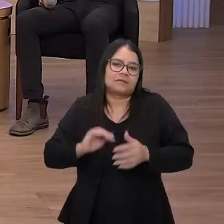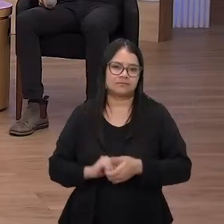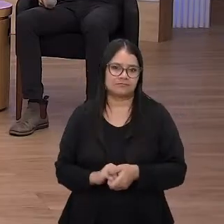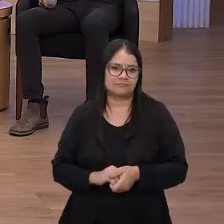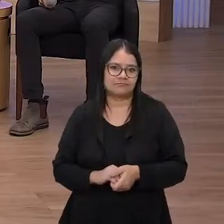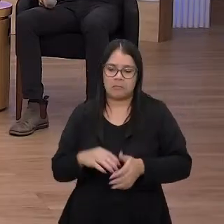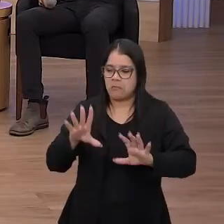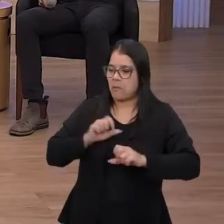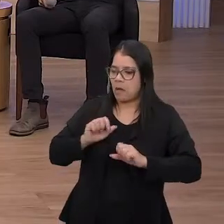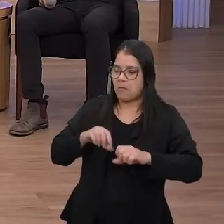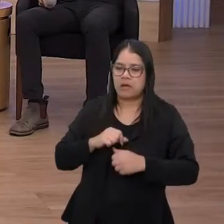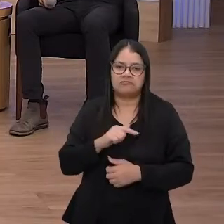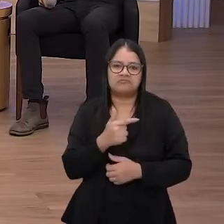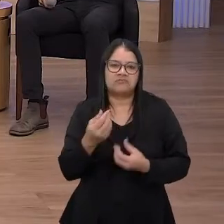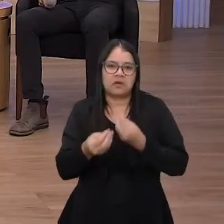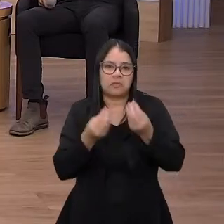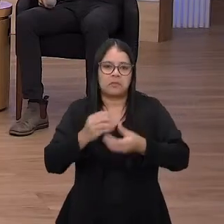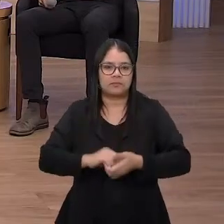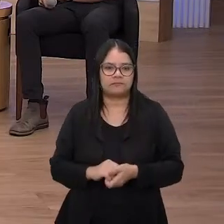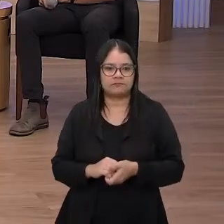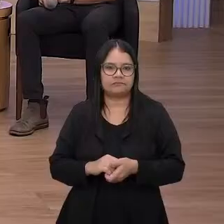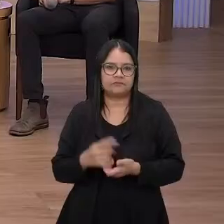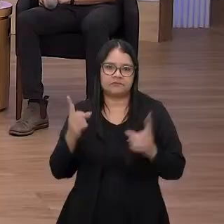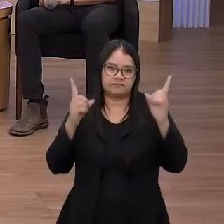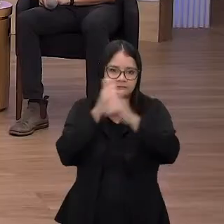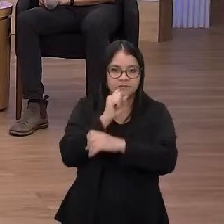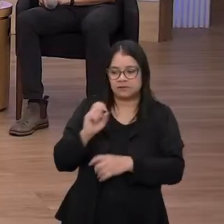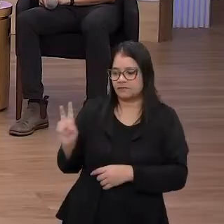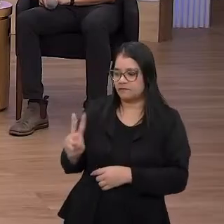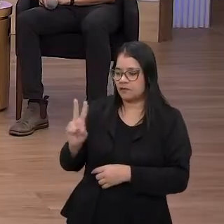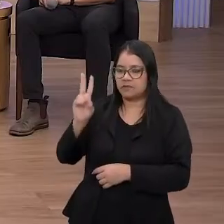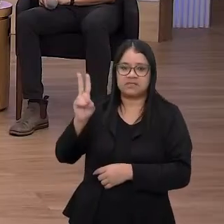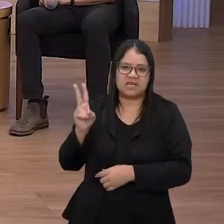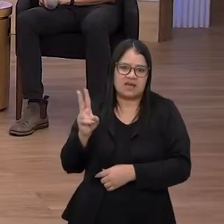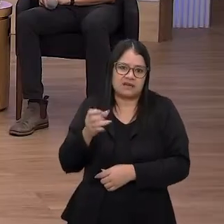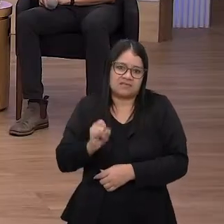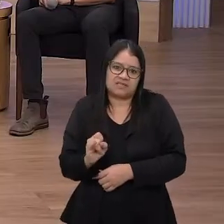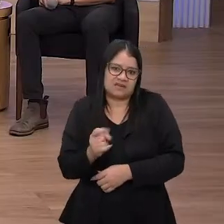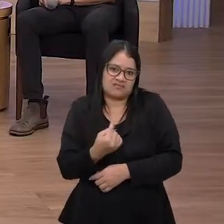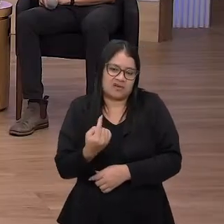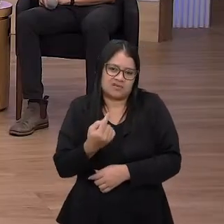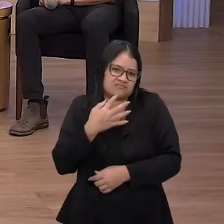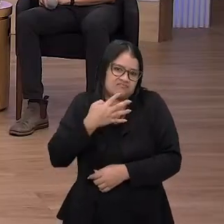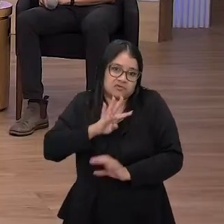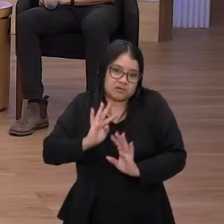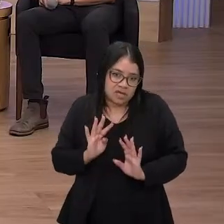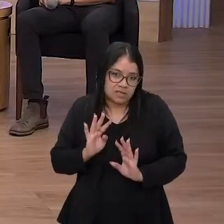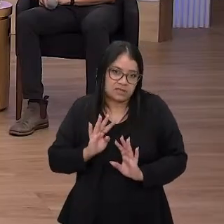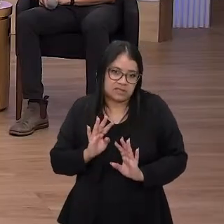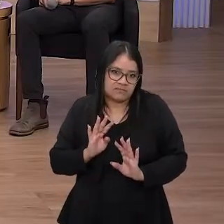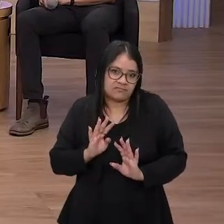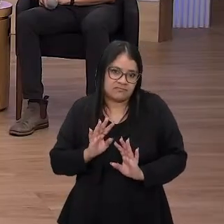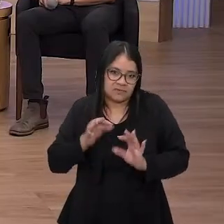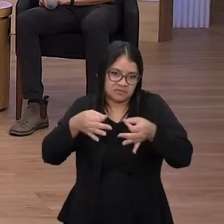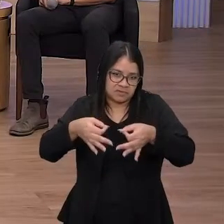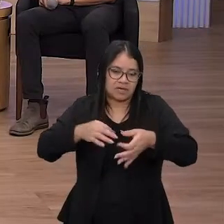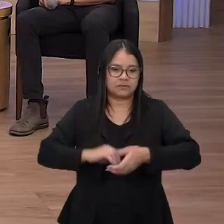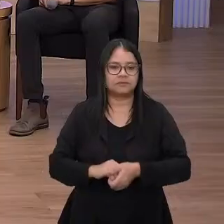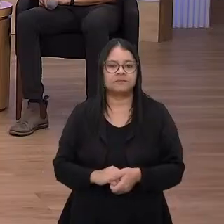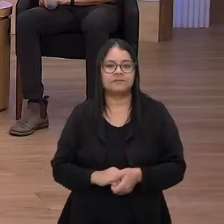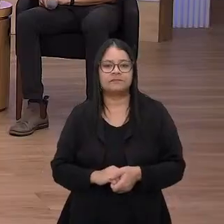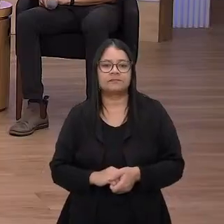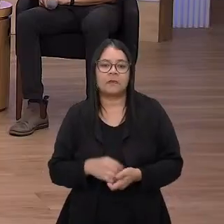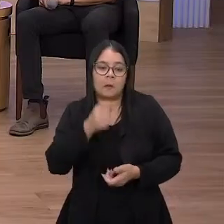Então, dificilmente você vai valorizar aquilo se você não conhece aquilo. Então, eu acho que hoje, entrando na questão do